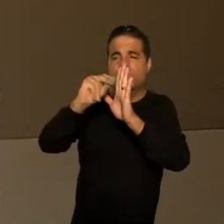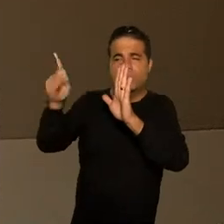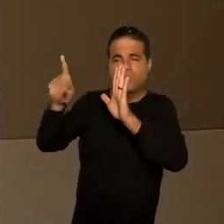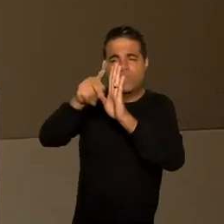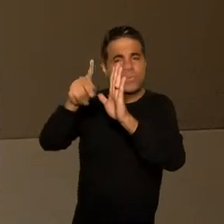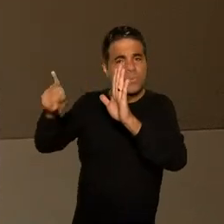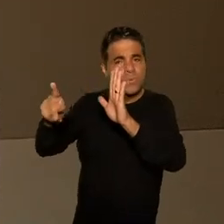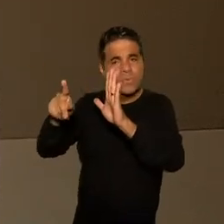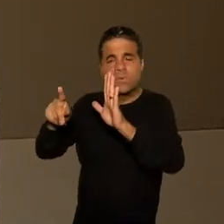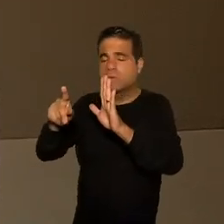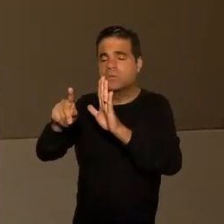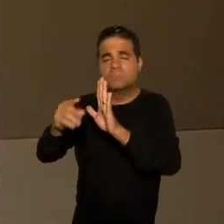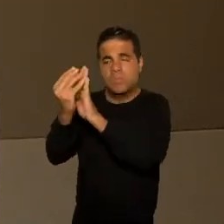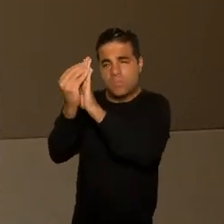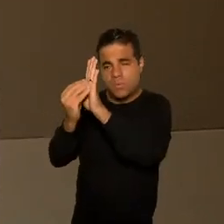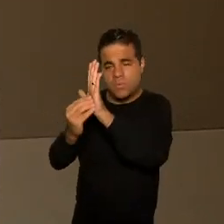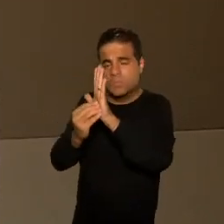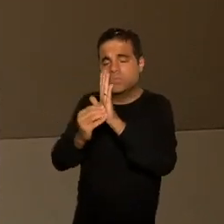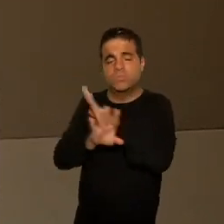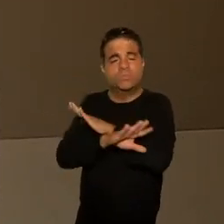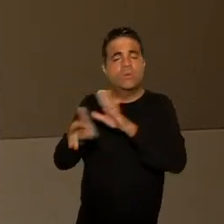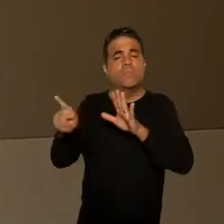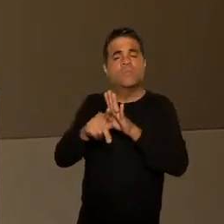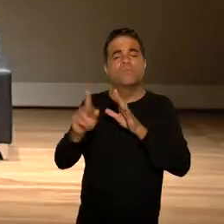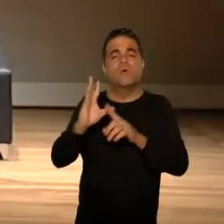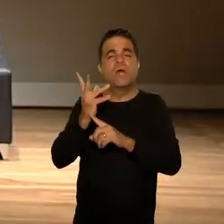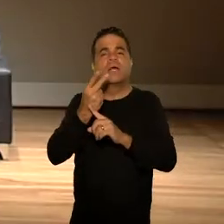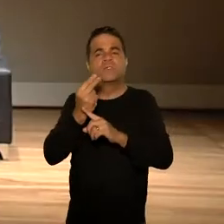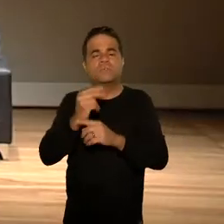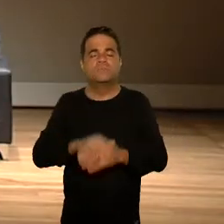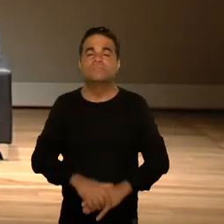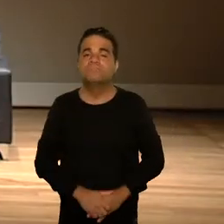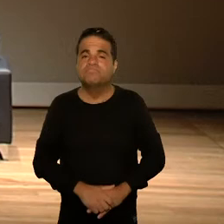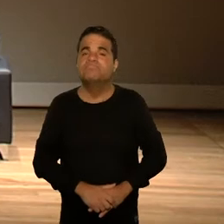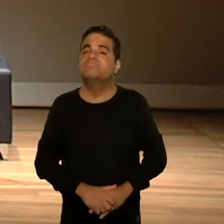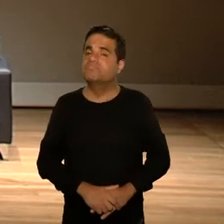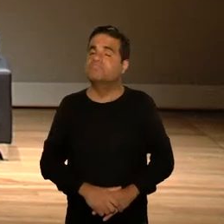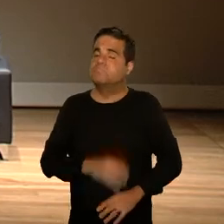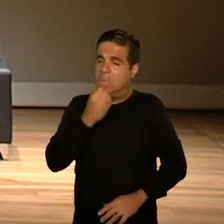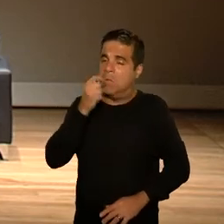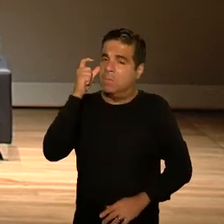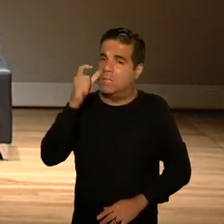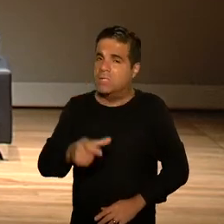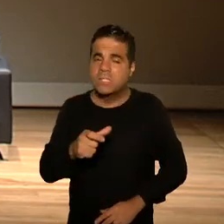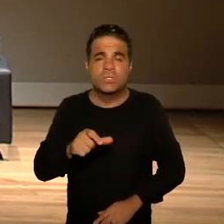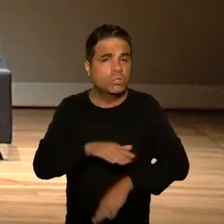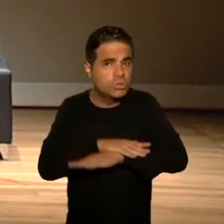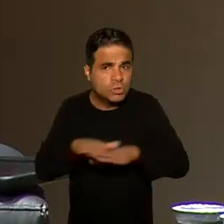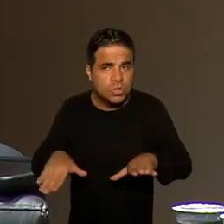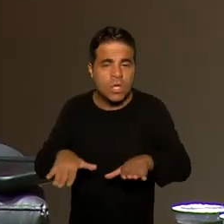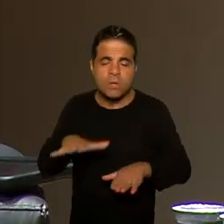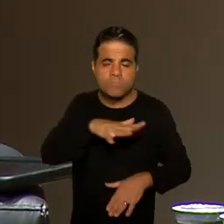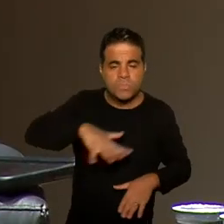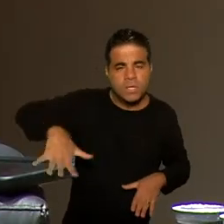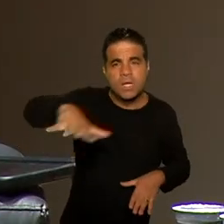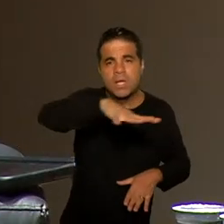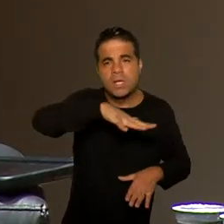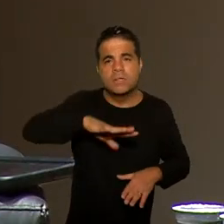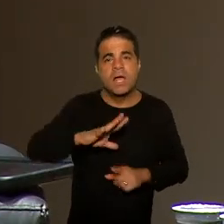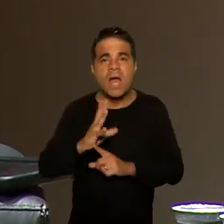professores e não só especificamente para os professores de arte é isso é interessante né trazer não só para o campo